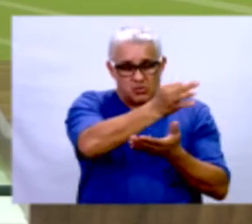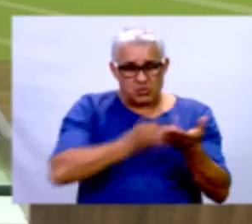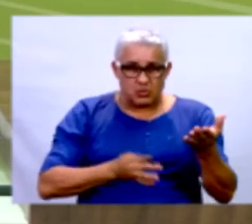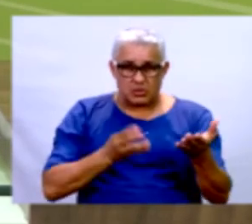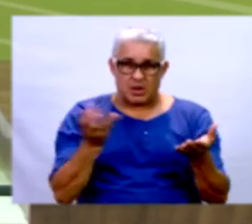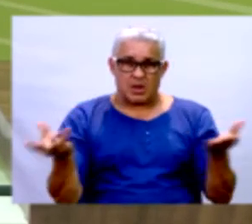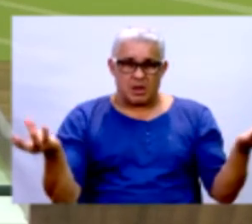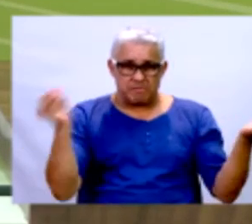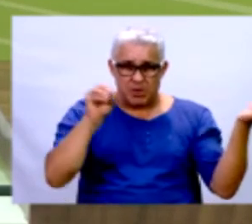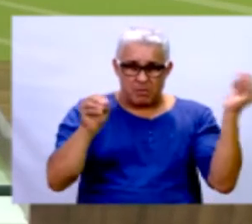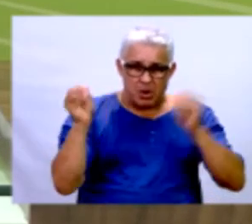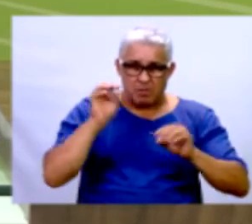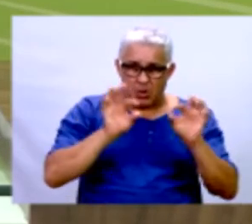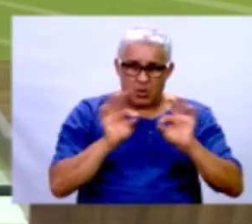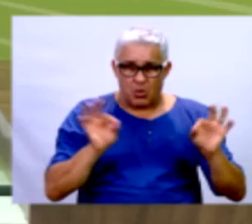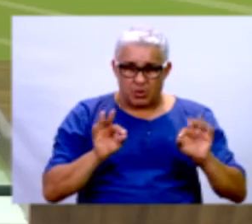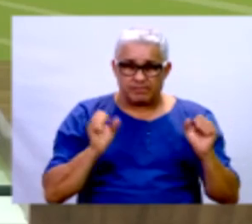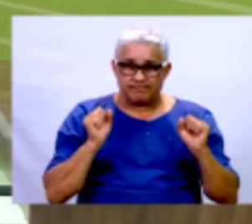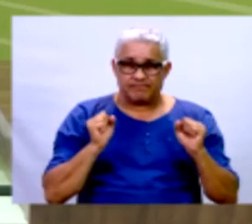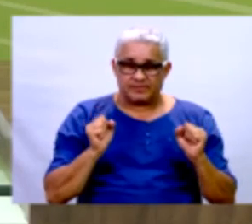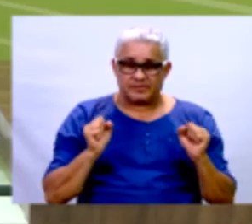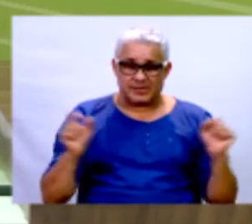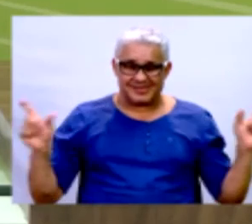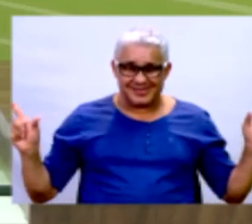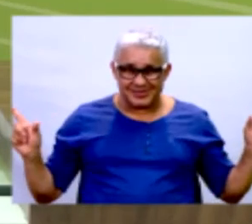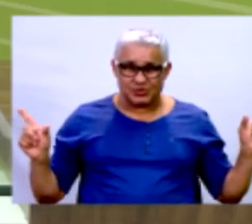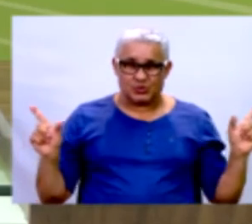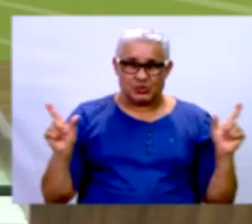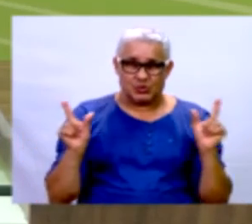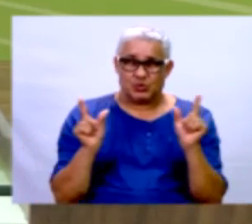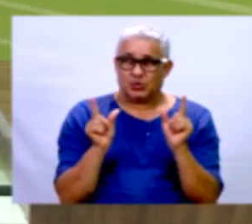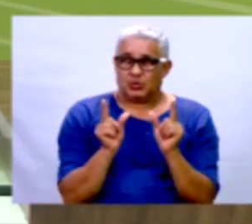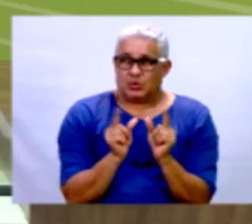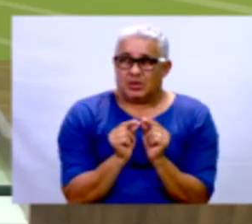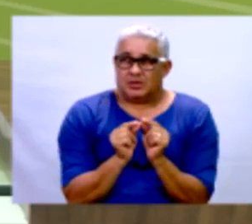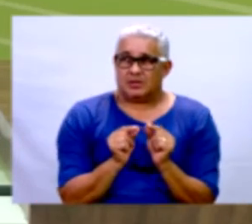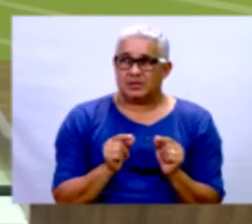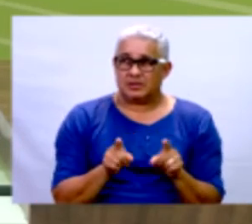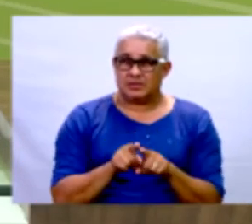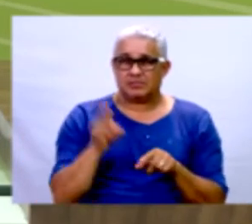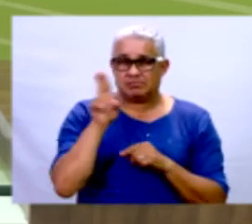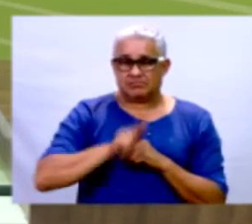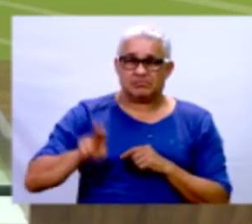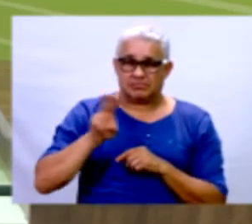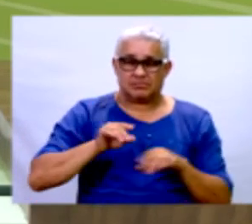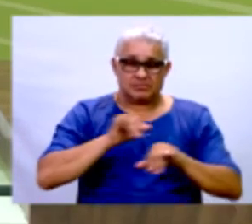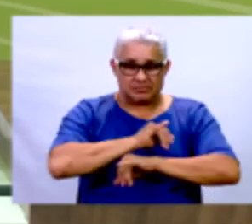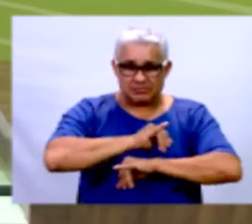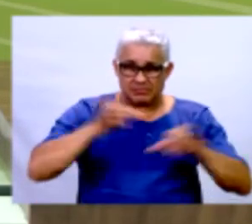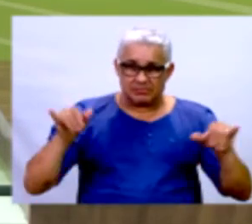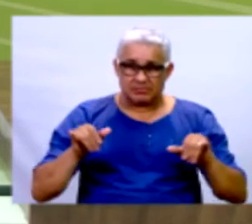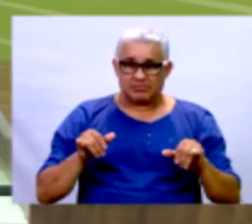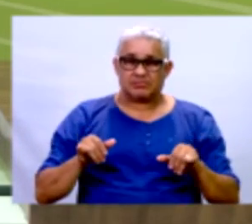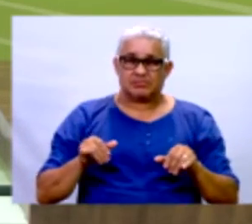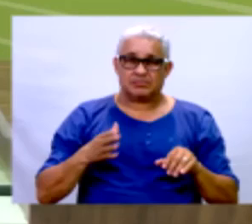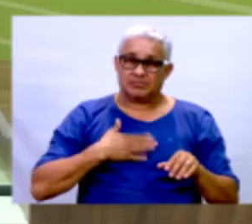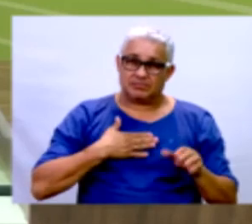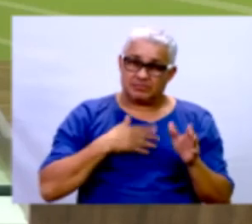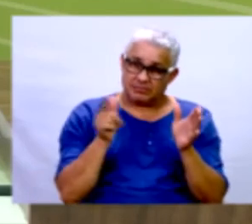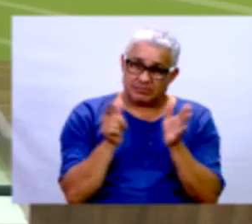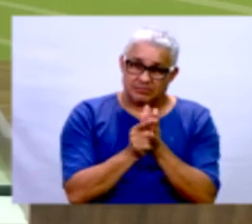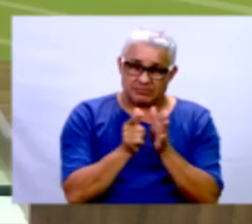formato JSON. Eu posso consumir isso daí e usar essas informações na minha página